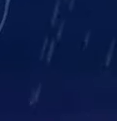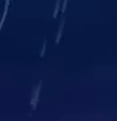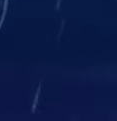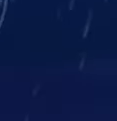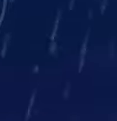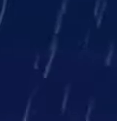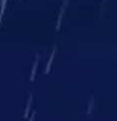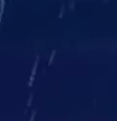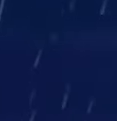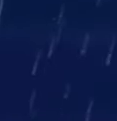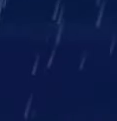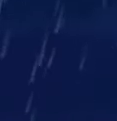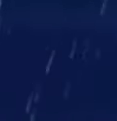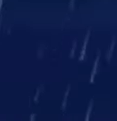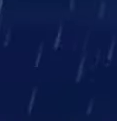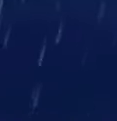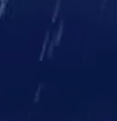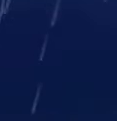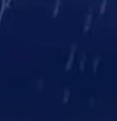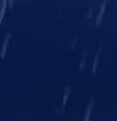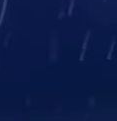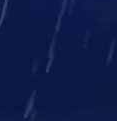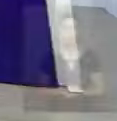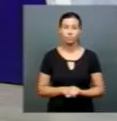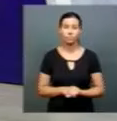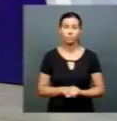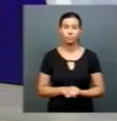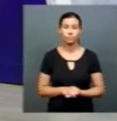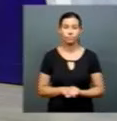e máxima de 26 graus.